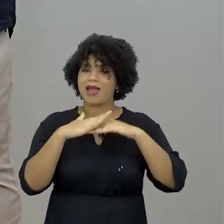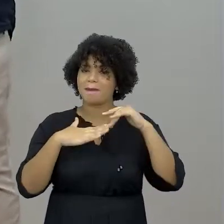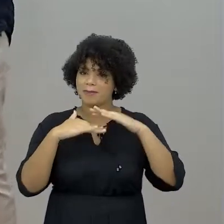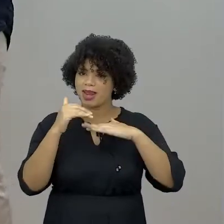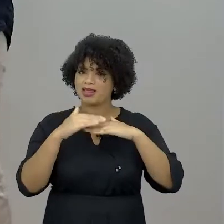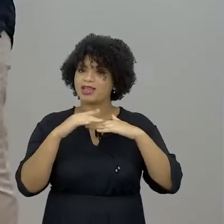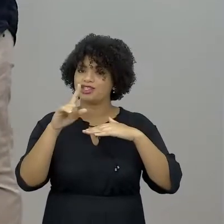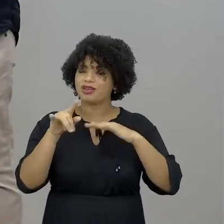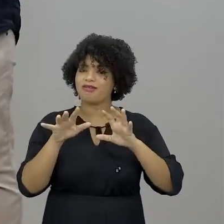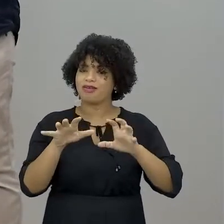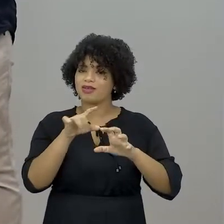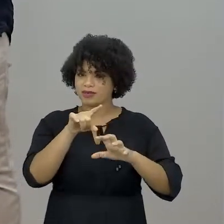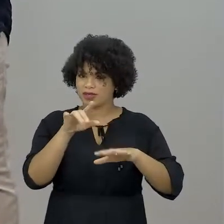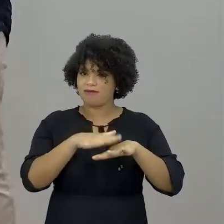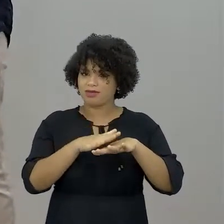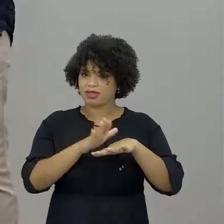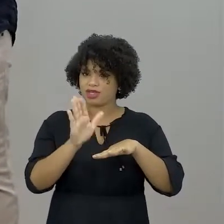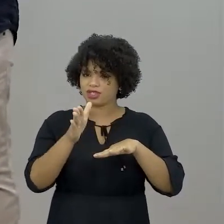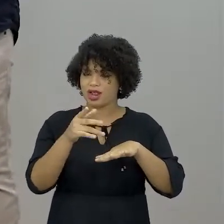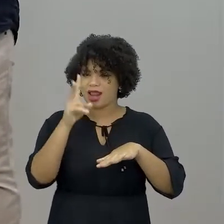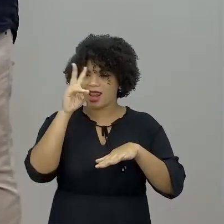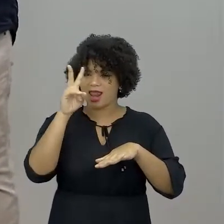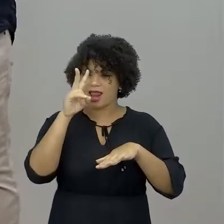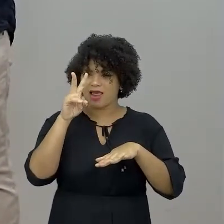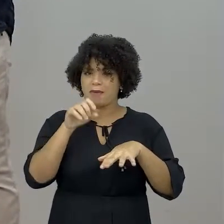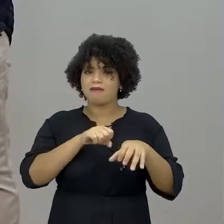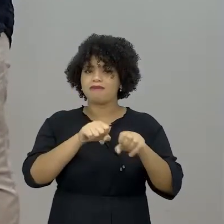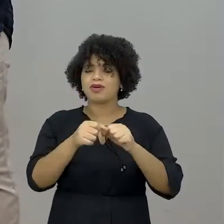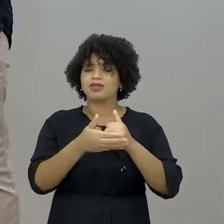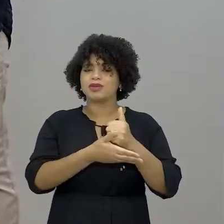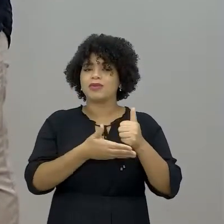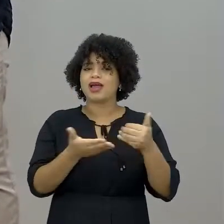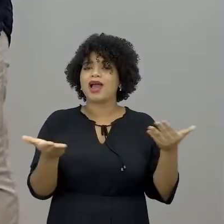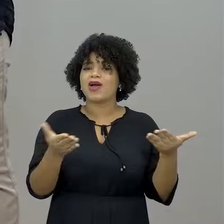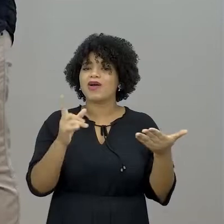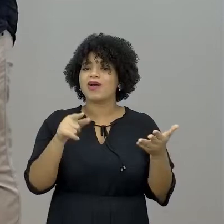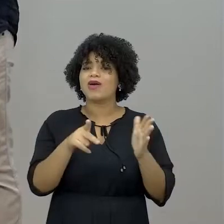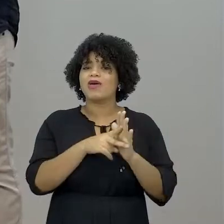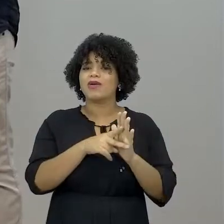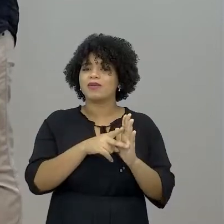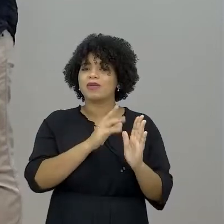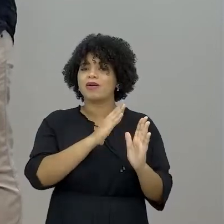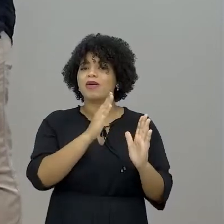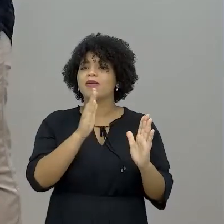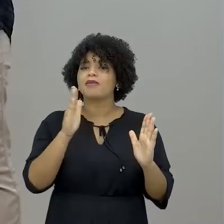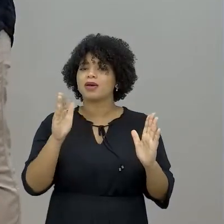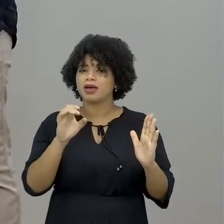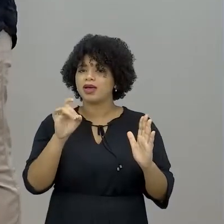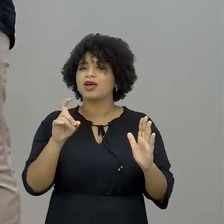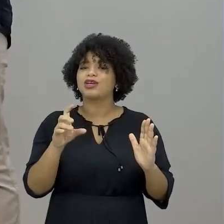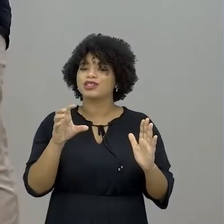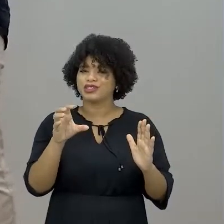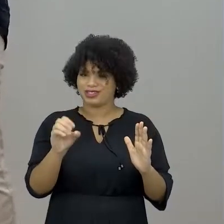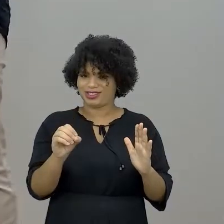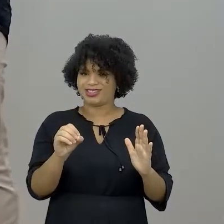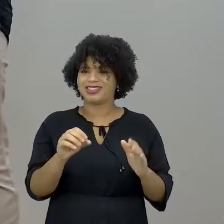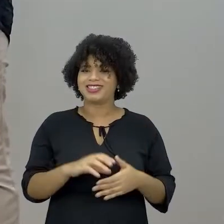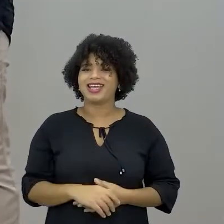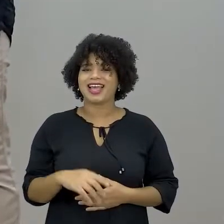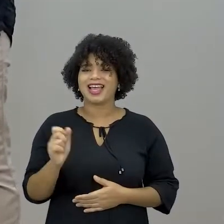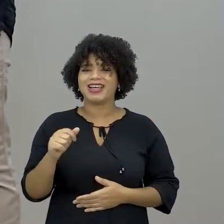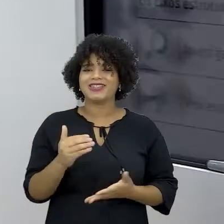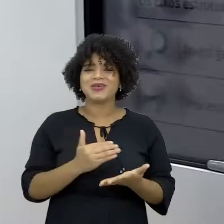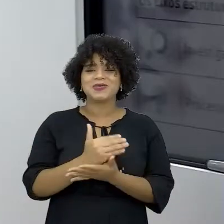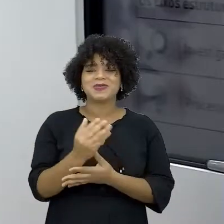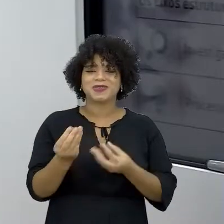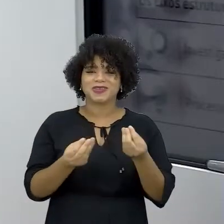é isso, vocês já fizeram isso na formação geral básica. Agora vamos falar de eixos estruturantes, né? Eita. E aí a gente poderia começar,